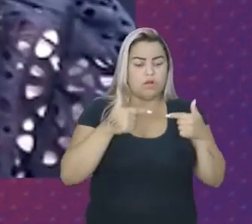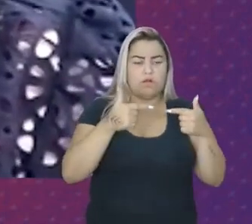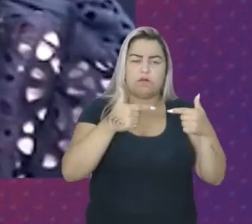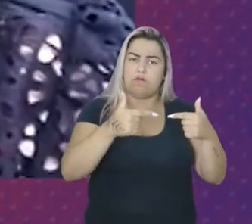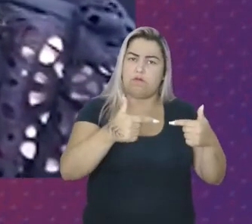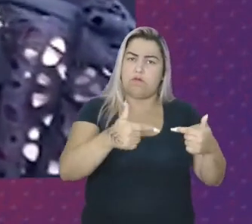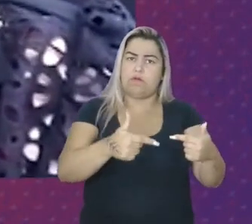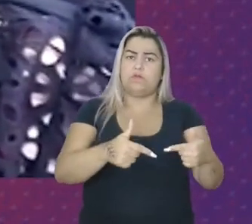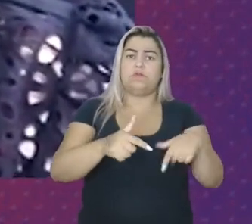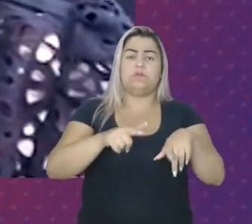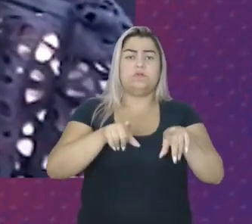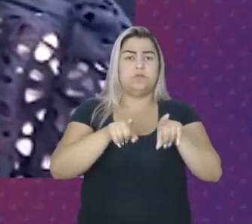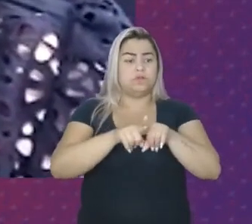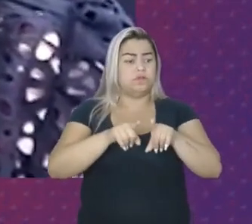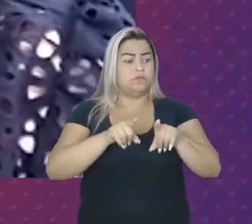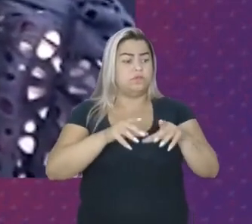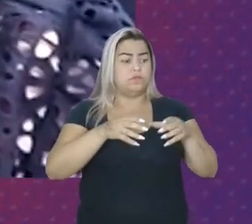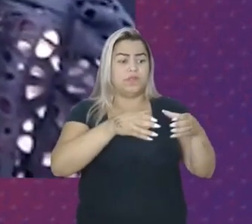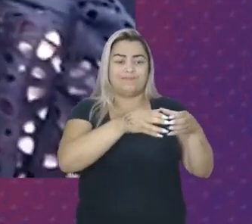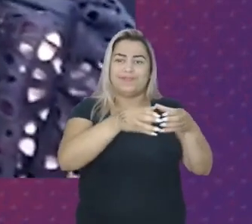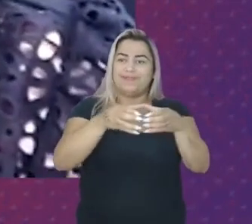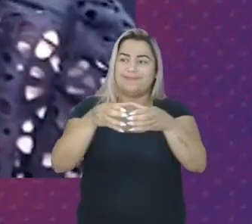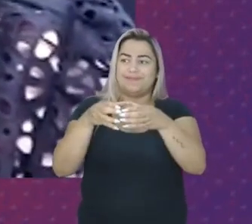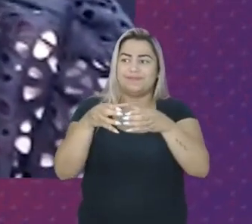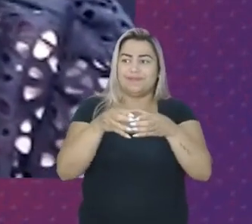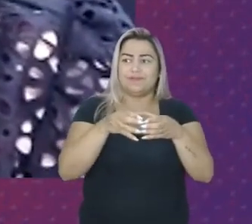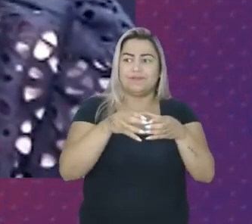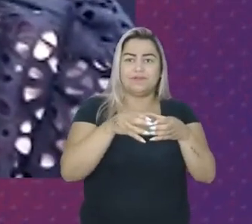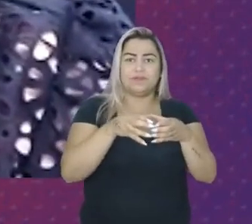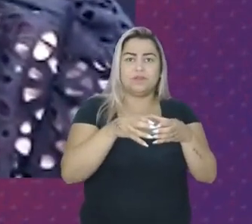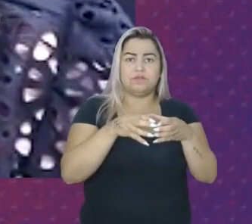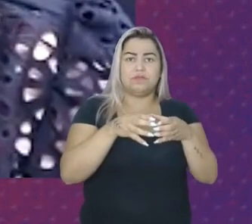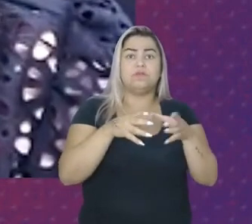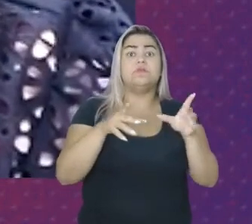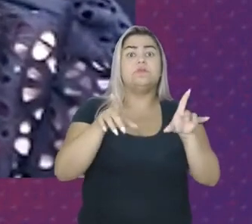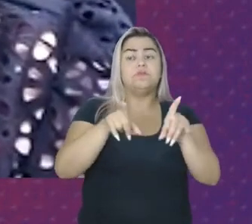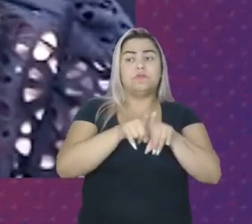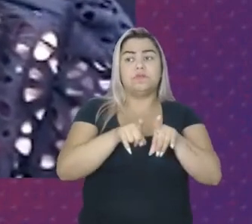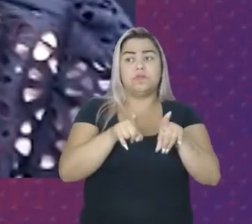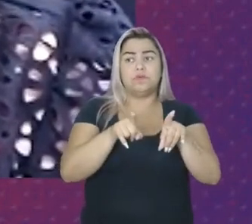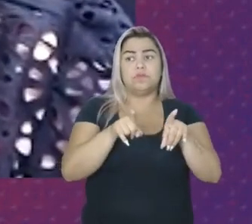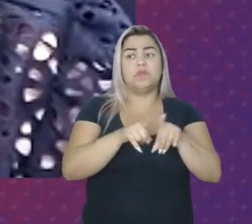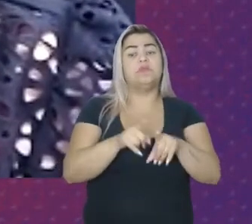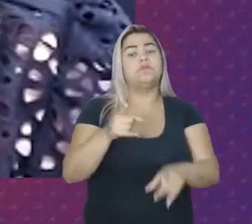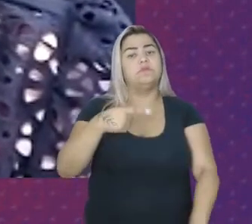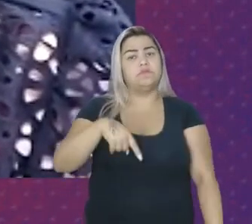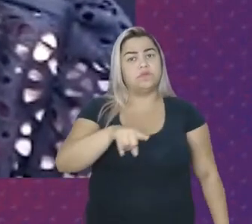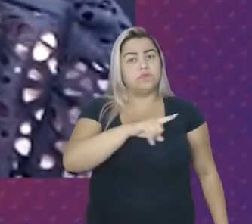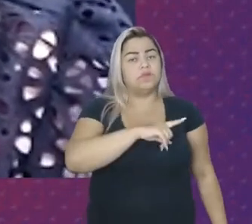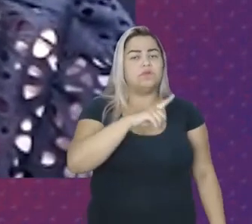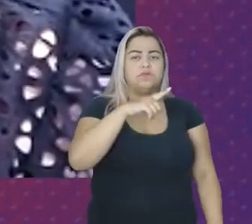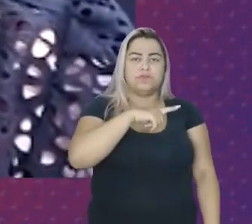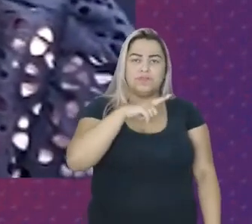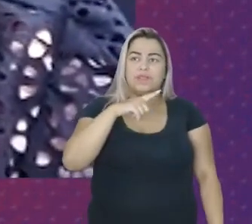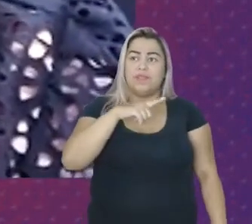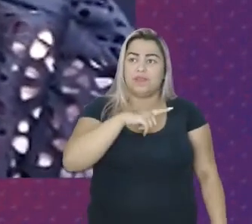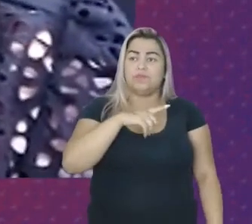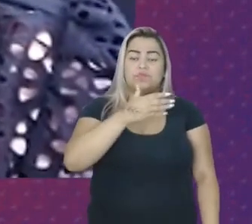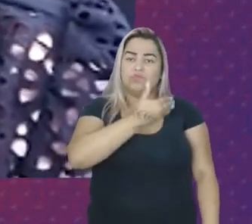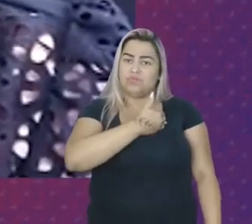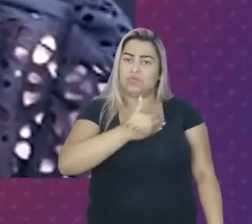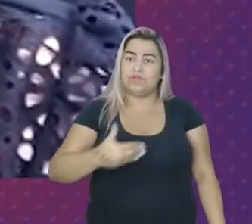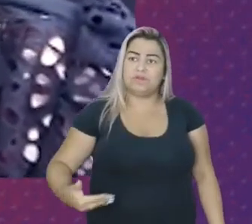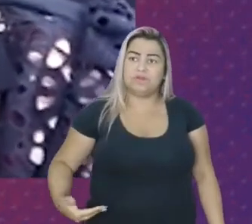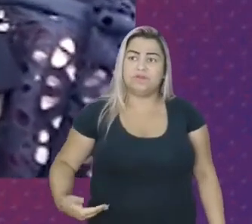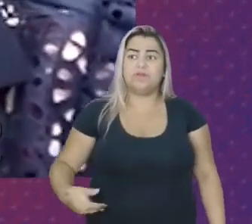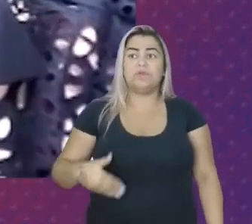frentes das organizações e a luta por direitos que nós temos e muitas vezes somos impedidas